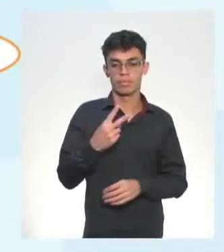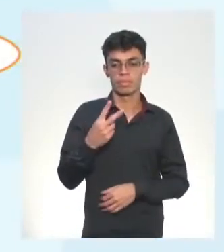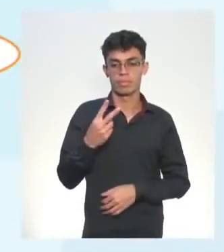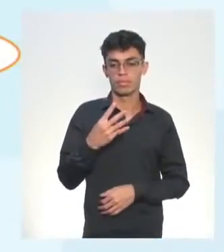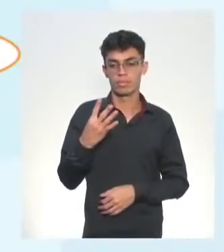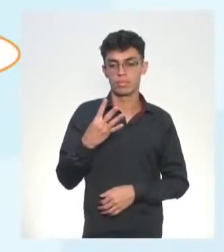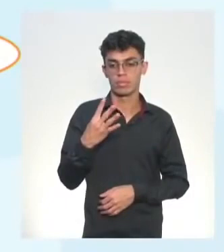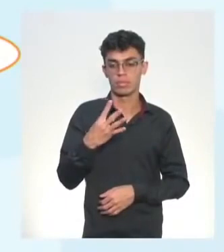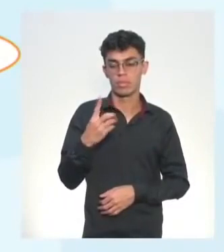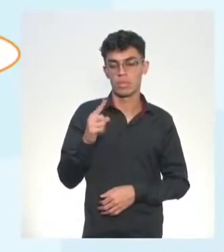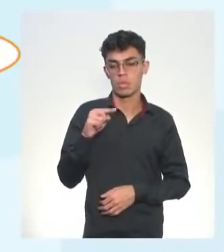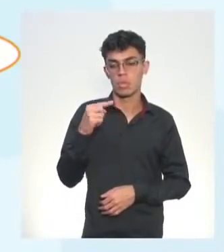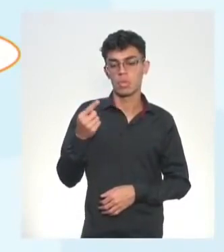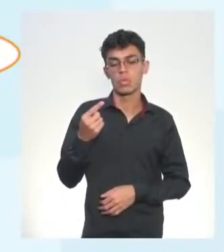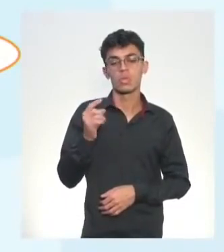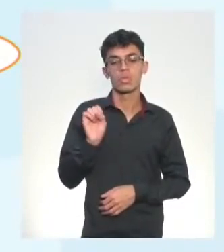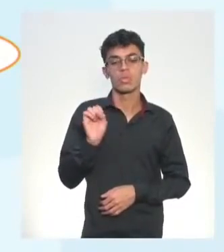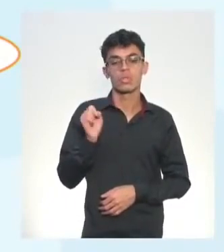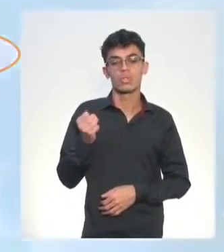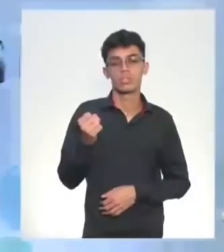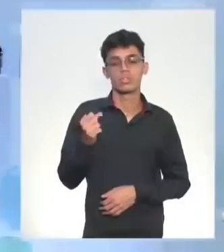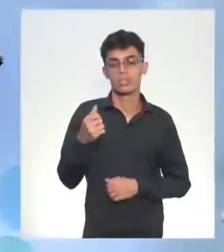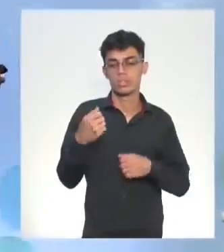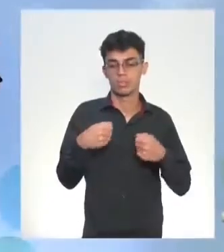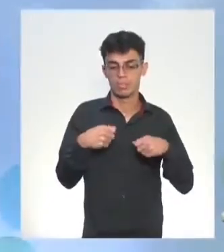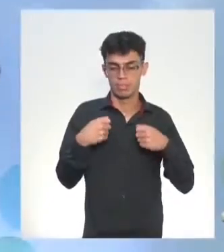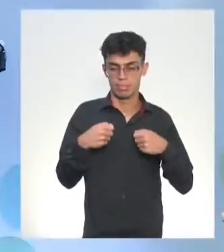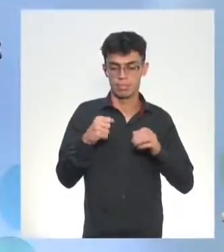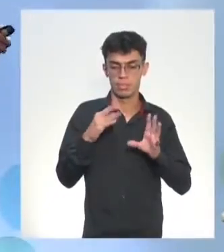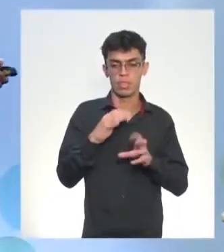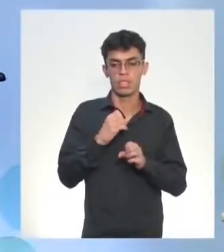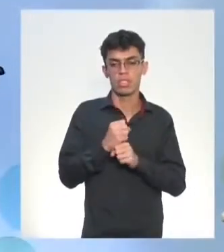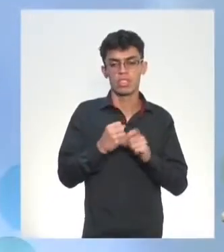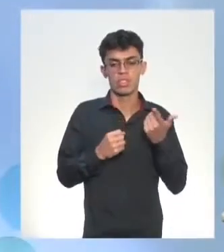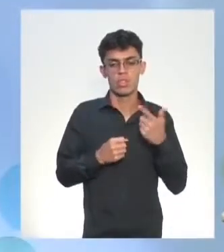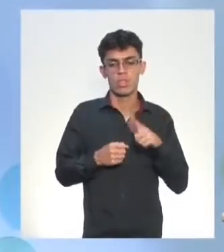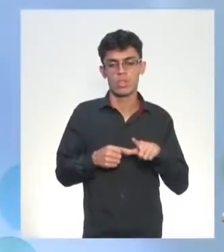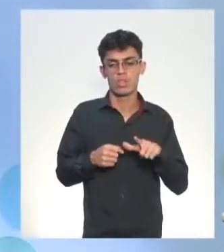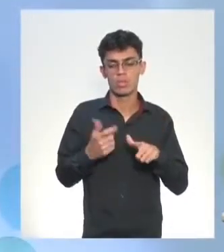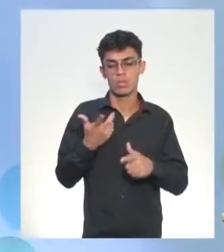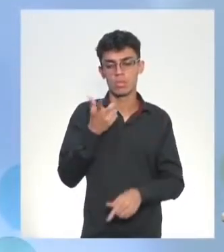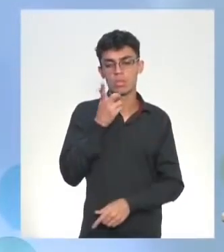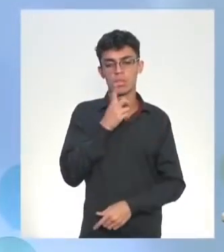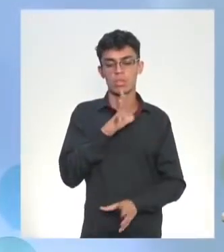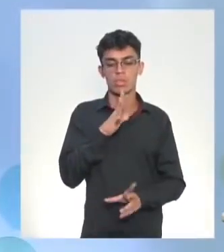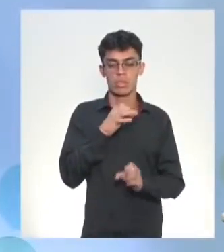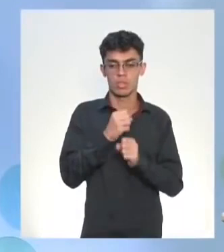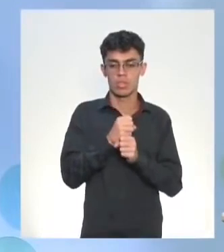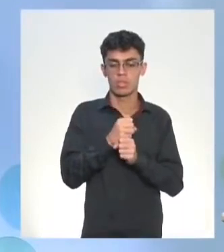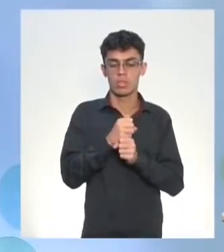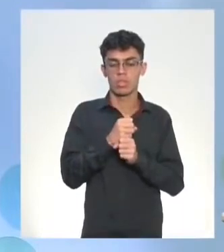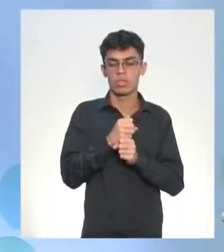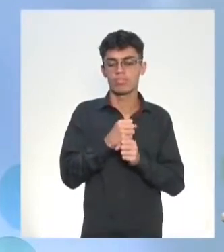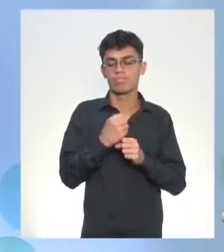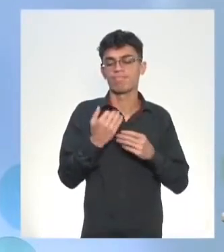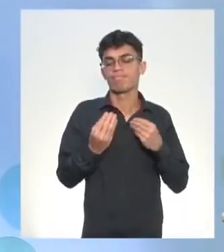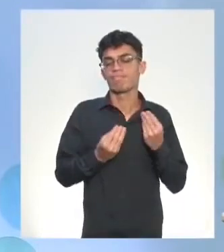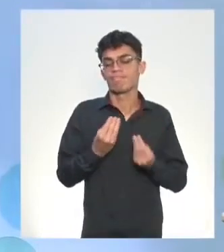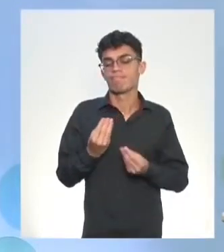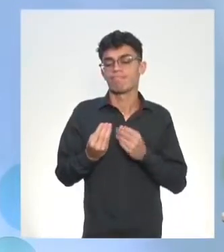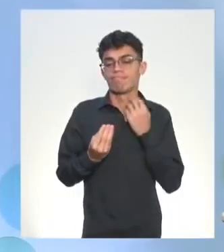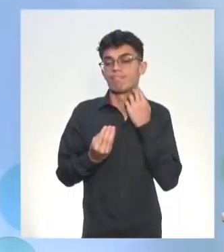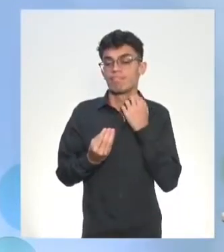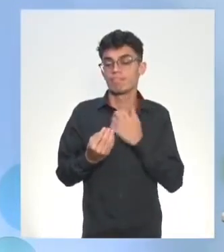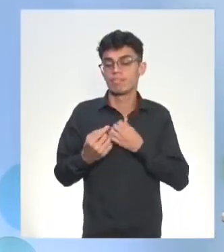o outro 8. Será que a gente precisa contar tudo de novo para conseguir calcular isso? Então, a ideia